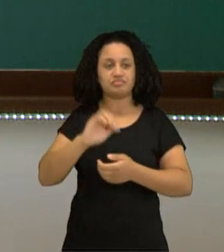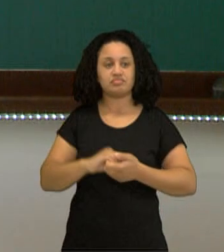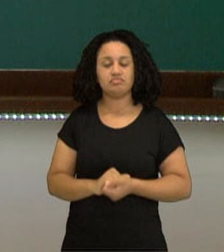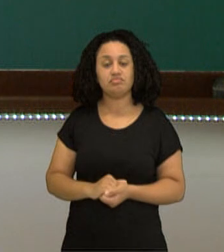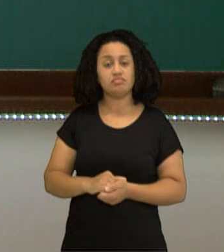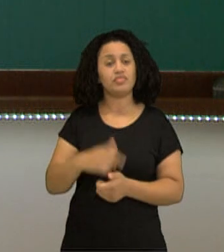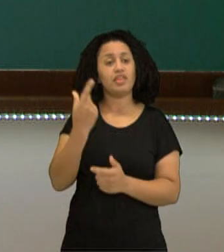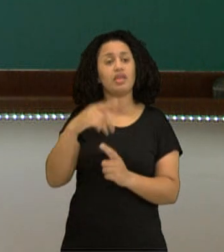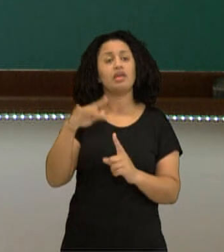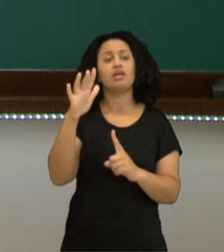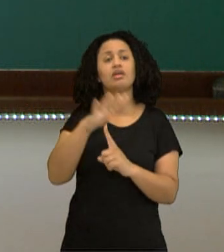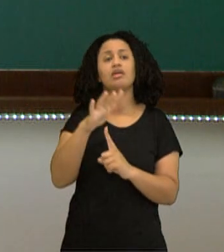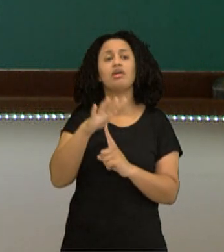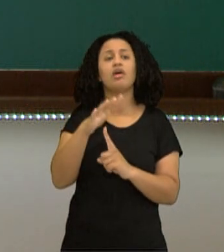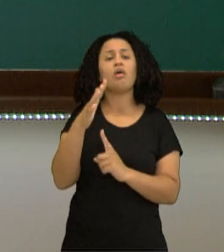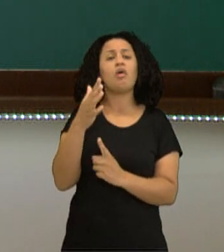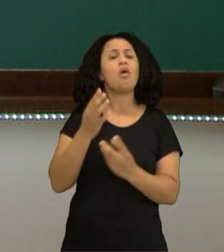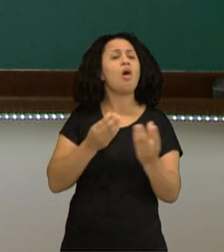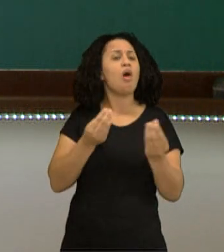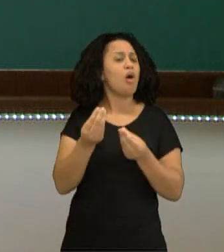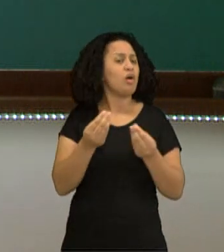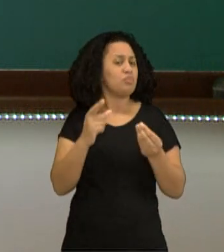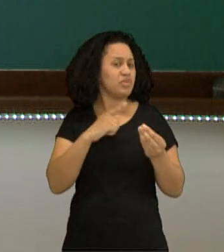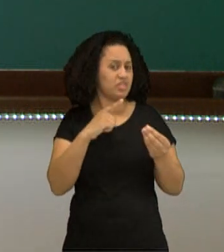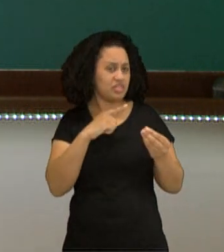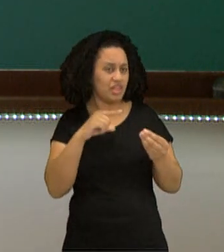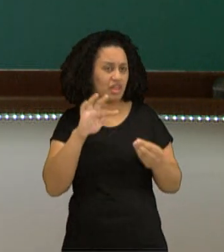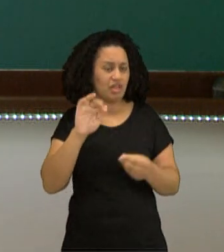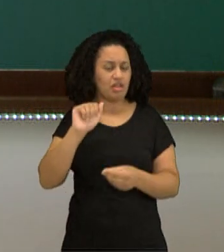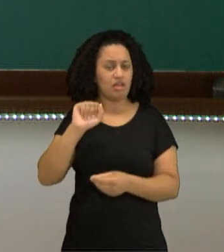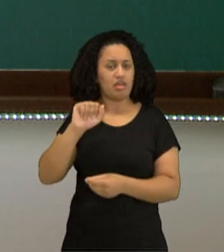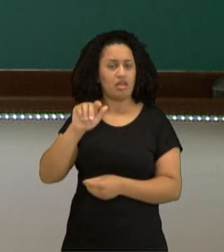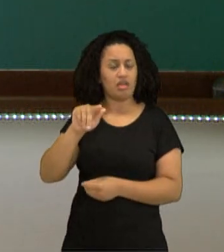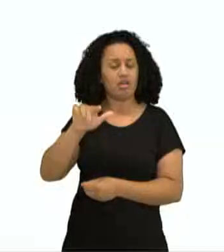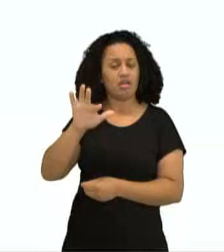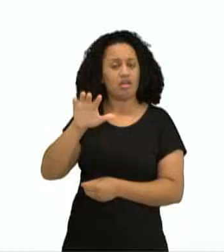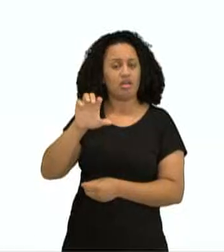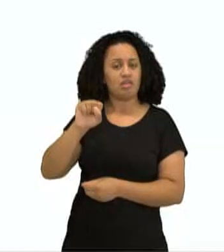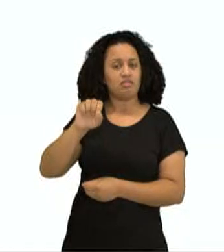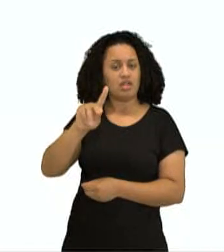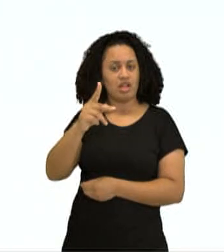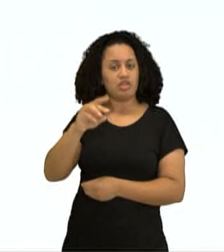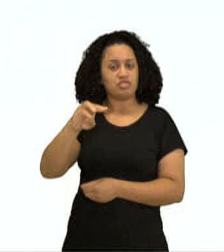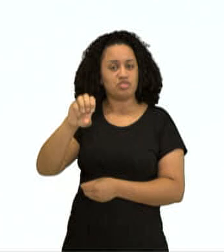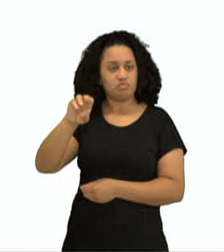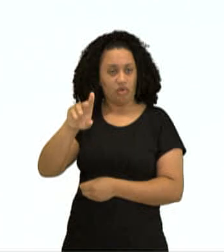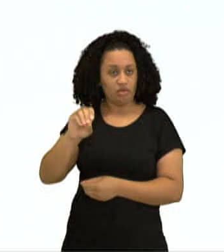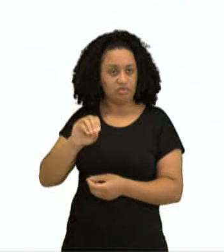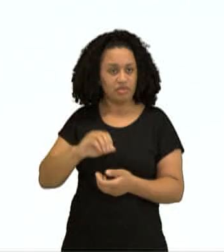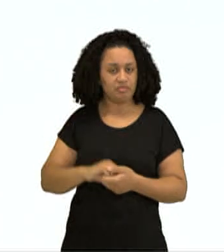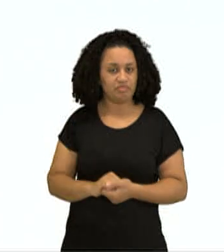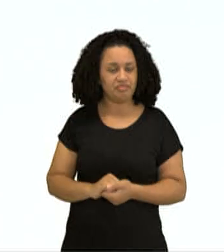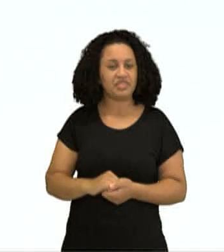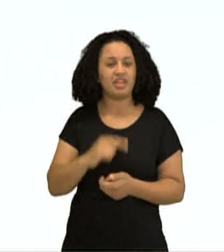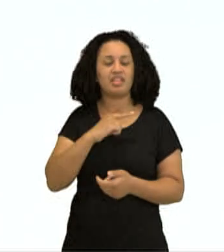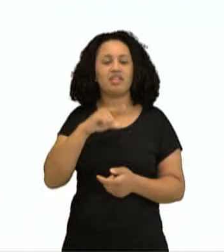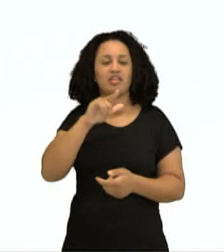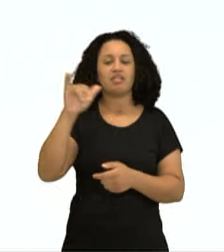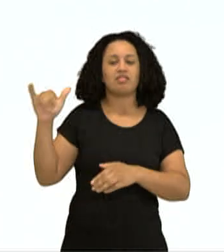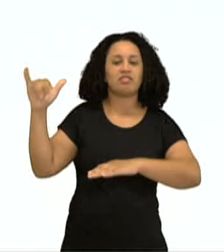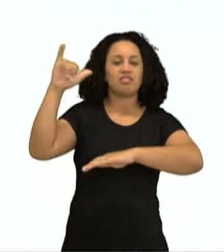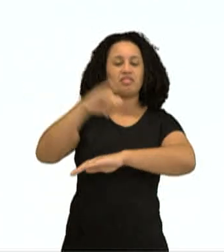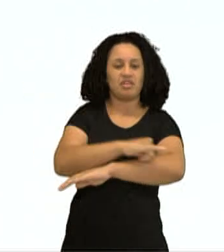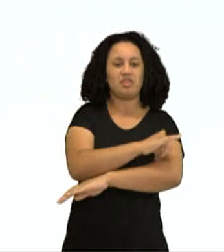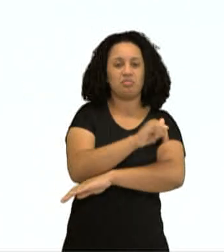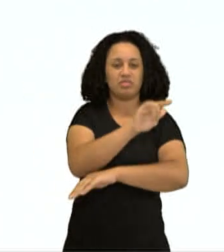E no Paraná, será que nós temos flash mob no Paraná, galera? Os flash mobs do aeroporto Afonso Pena foram desenvolvidos